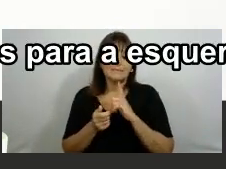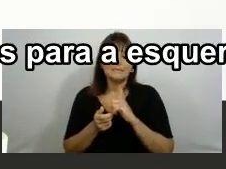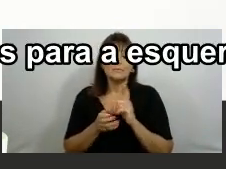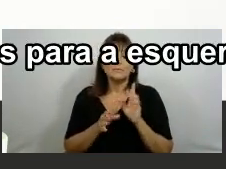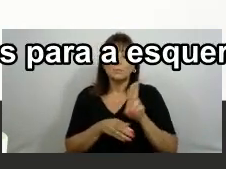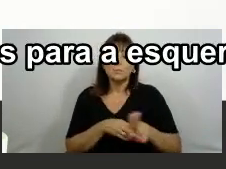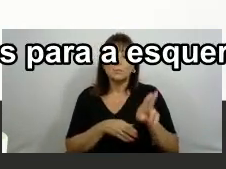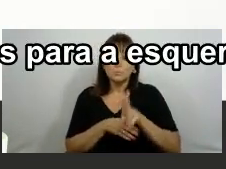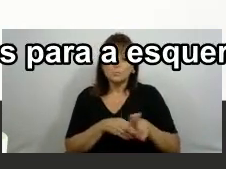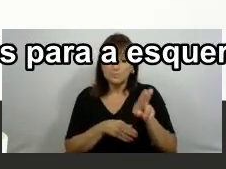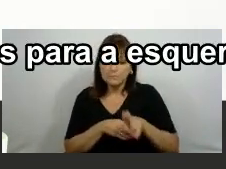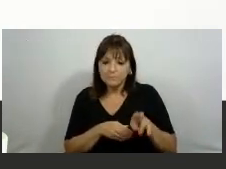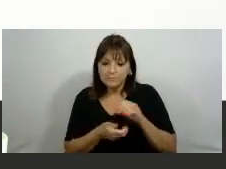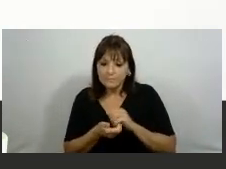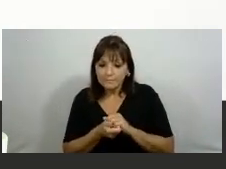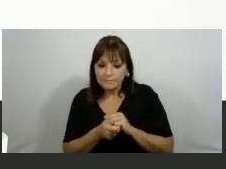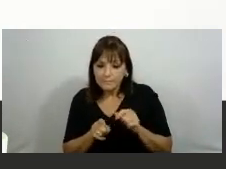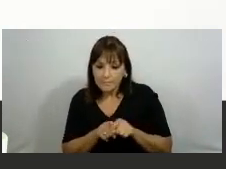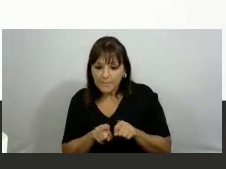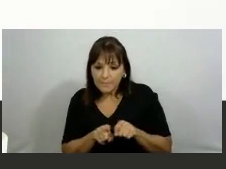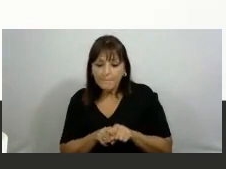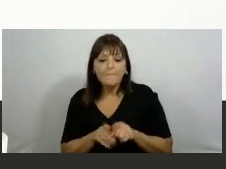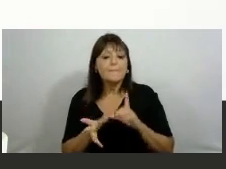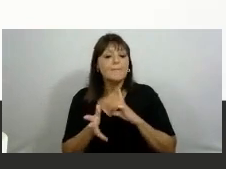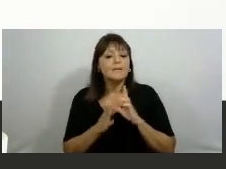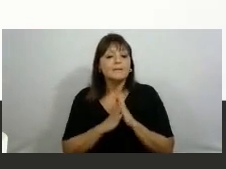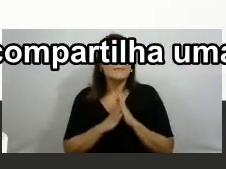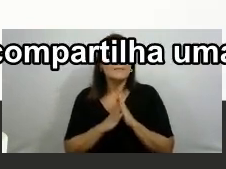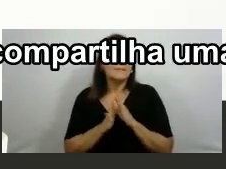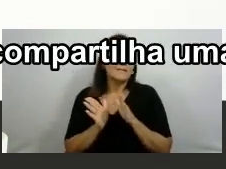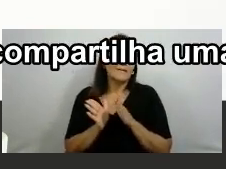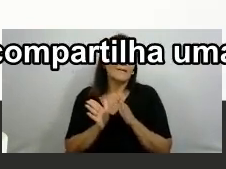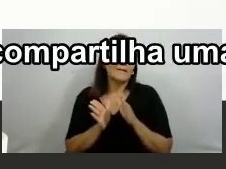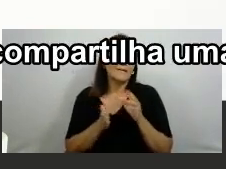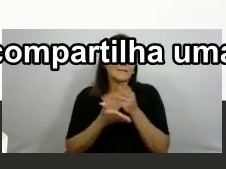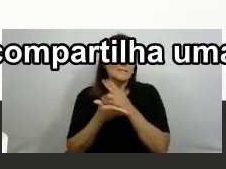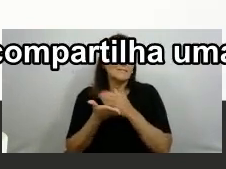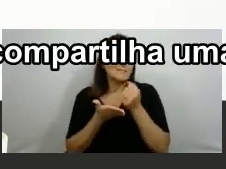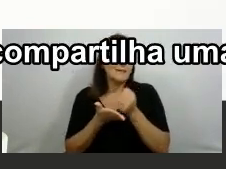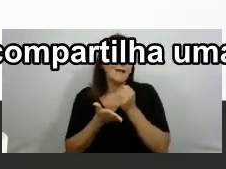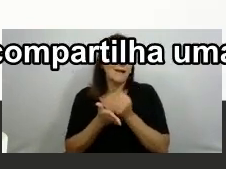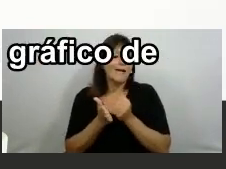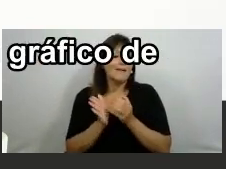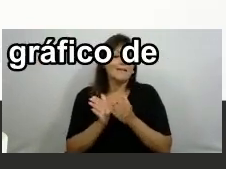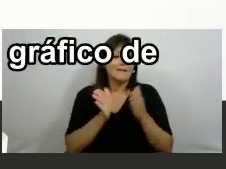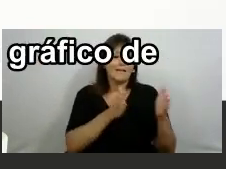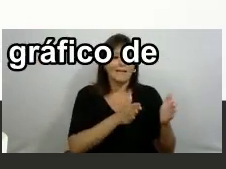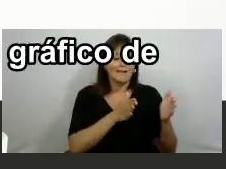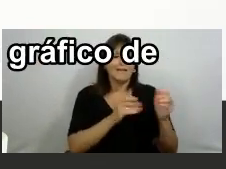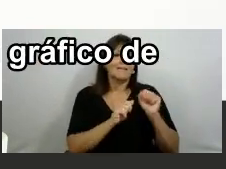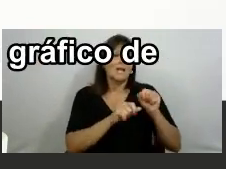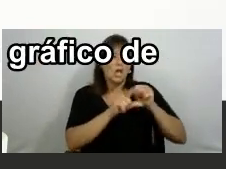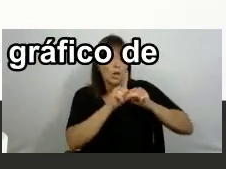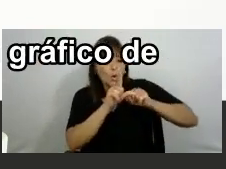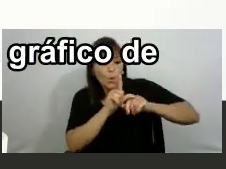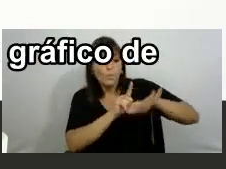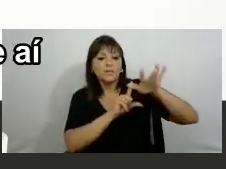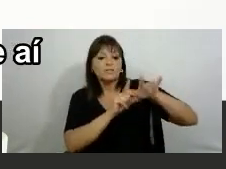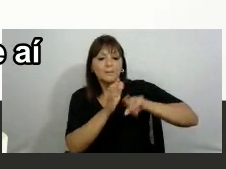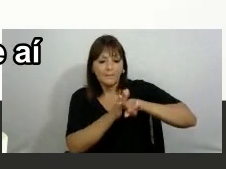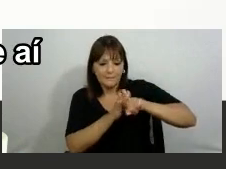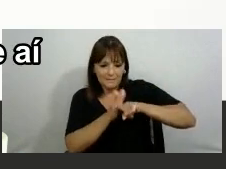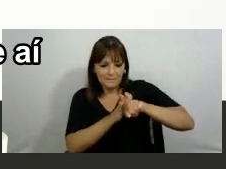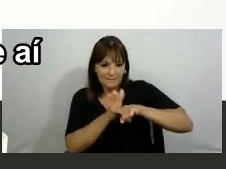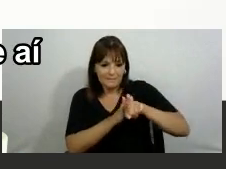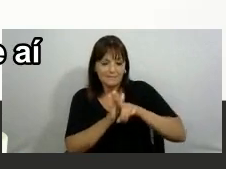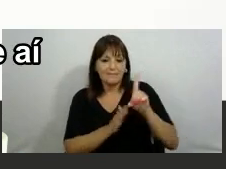estou levando a acessibilidade mais para a esquerda, que a gente fala, né? Tem muitas apresentações que o pessoal compartilha uma pesquisa da DEC que mostra um gráfico de